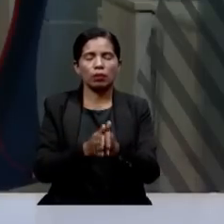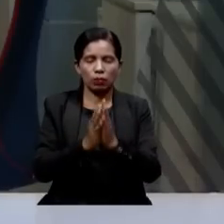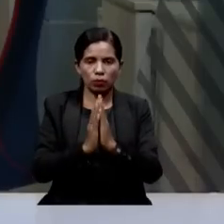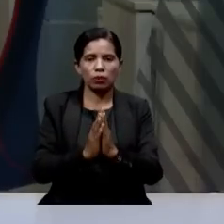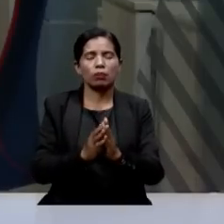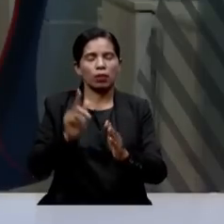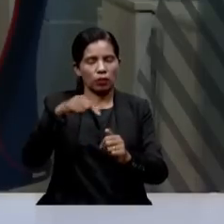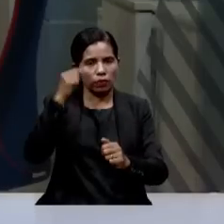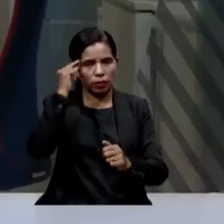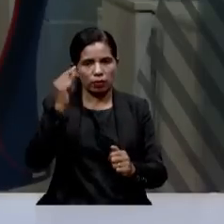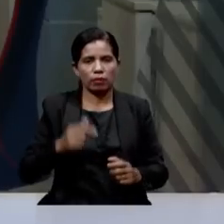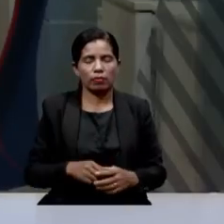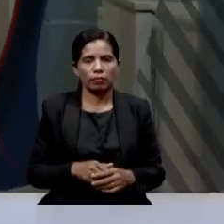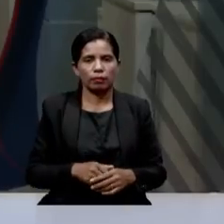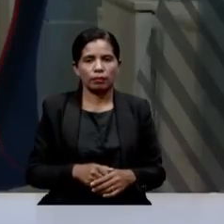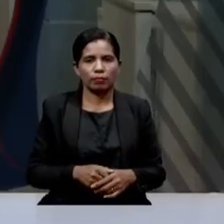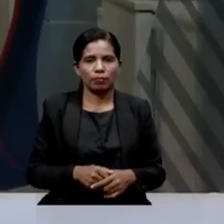governo.